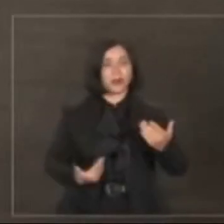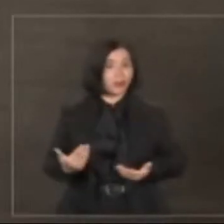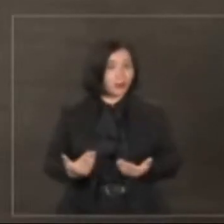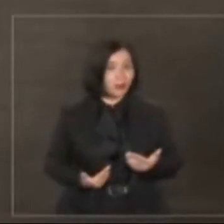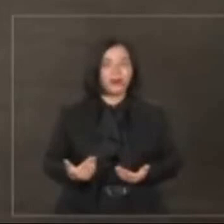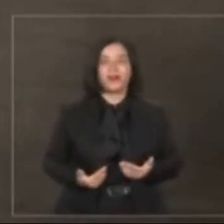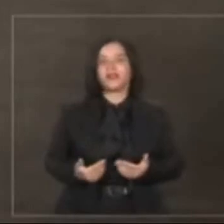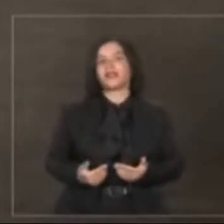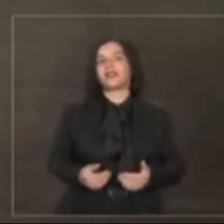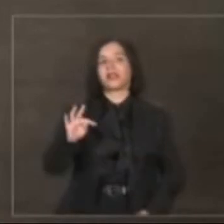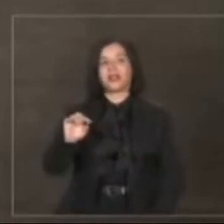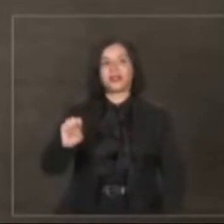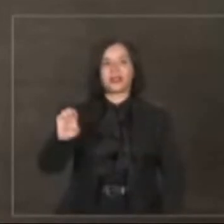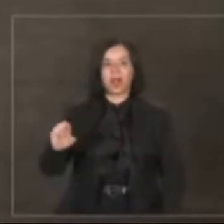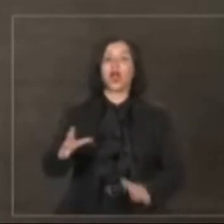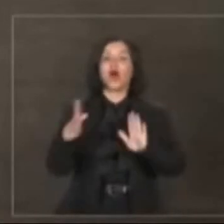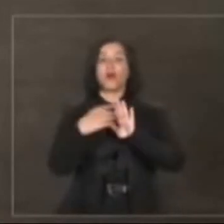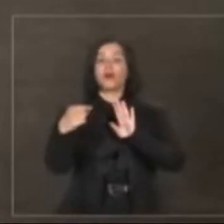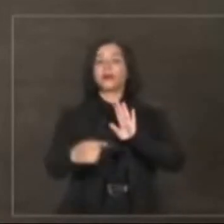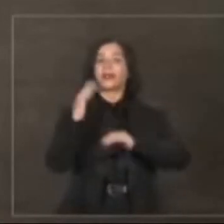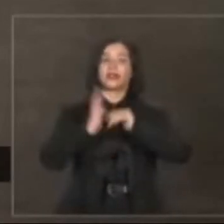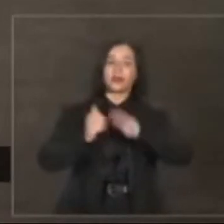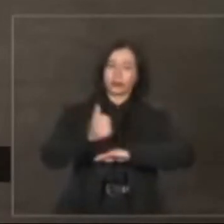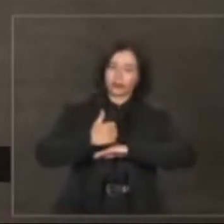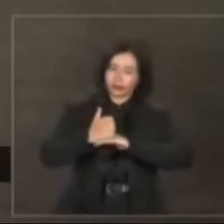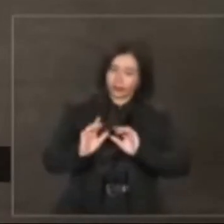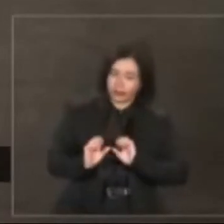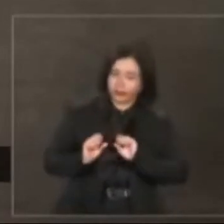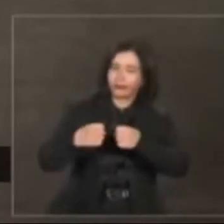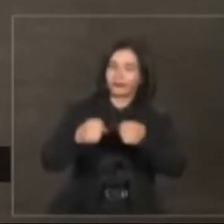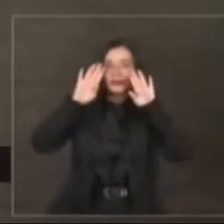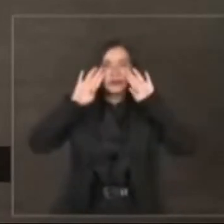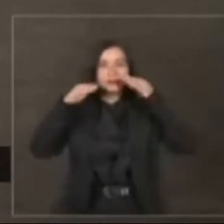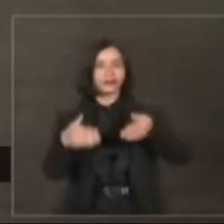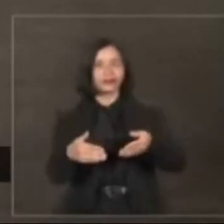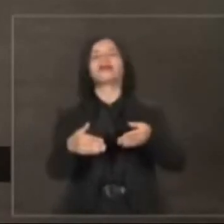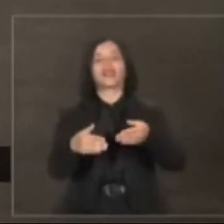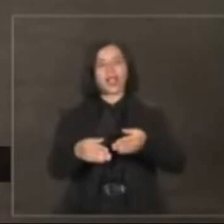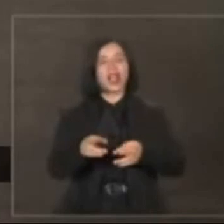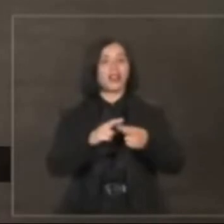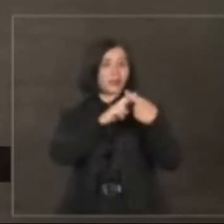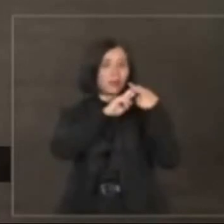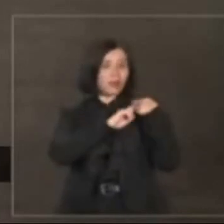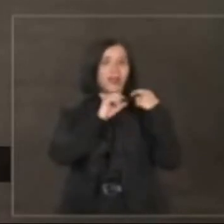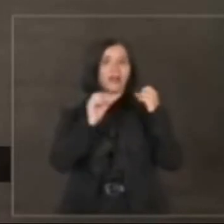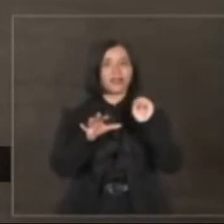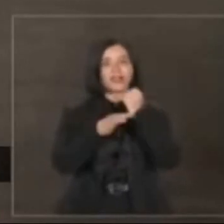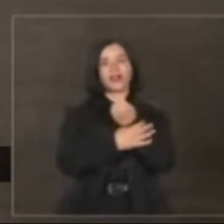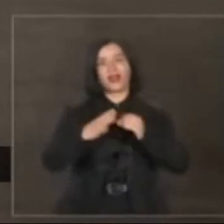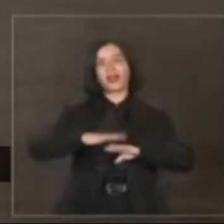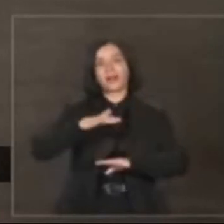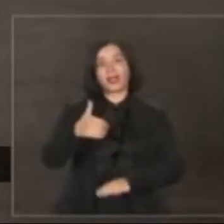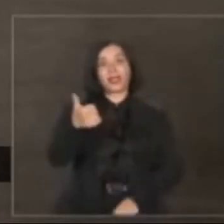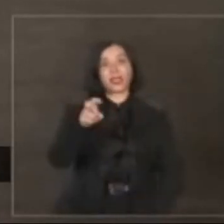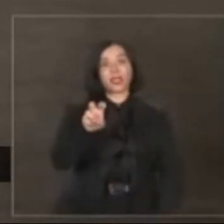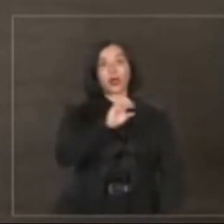brasileira. Um modelo de profissionais dedicados e comprometidos, que são diretamente responsáveis por assegurar que os mais de